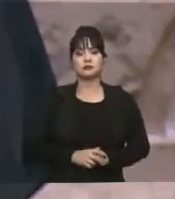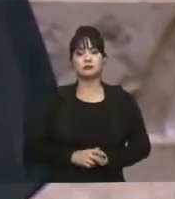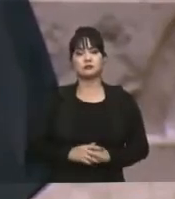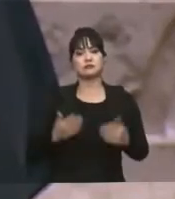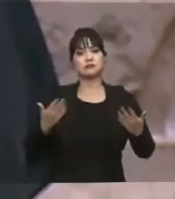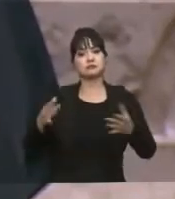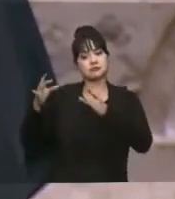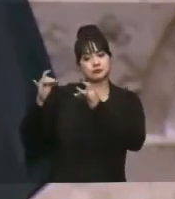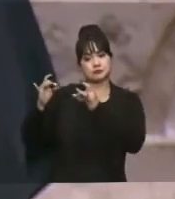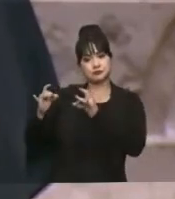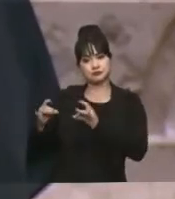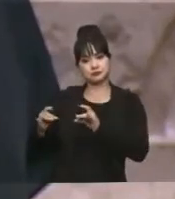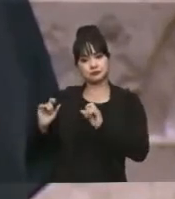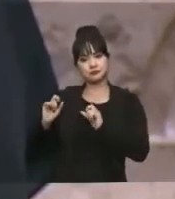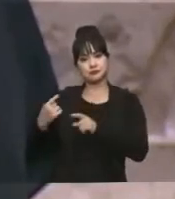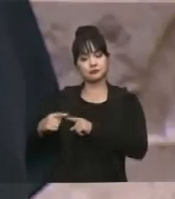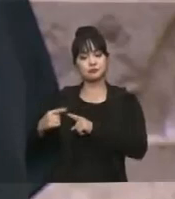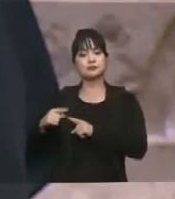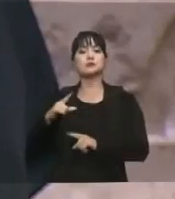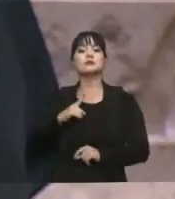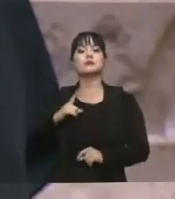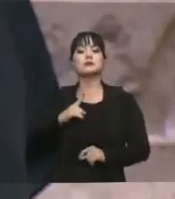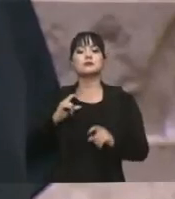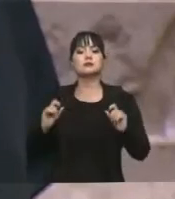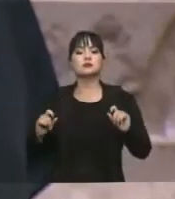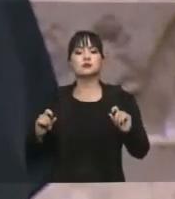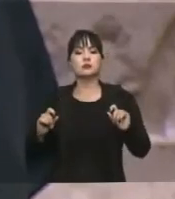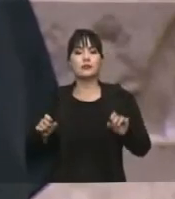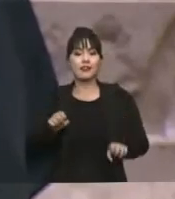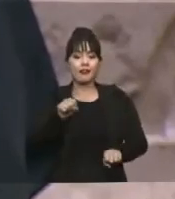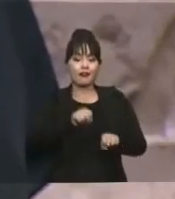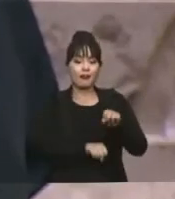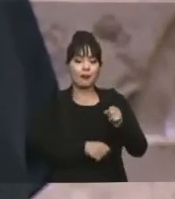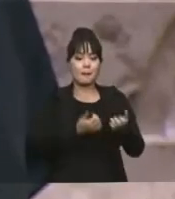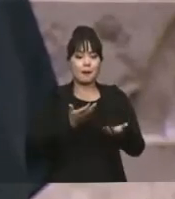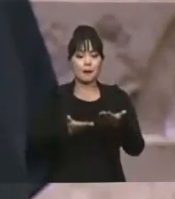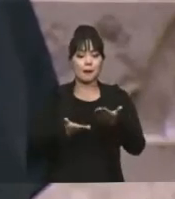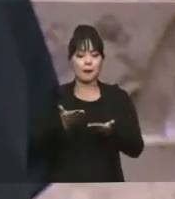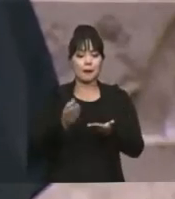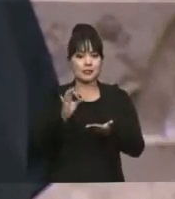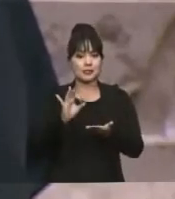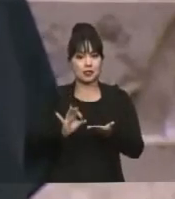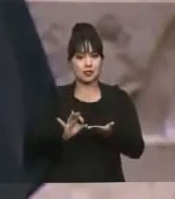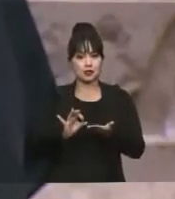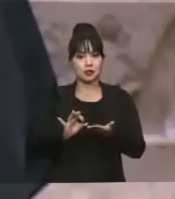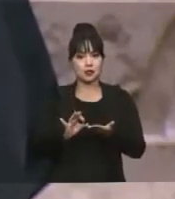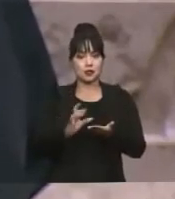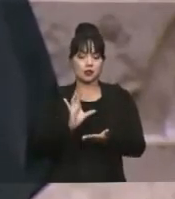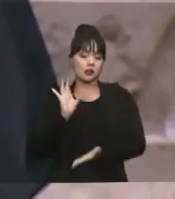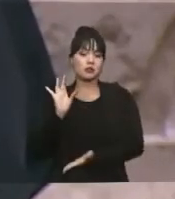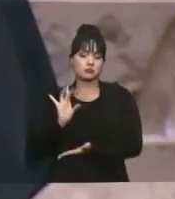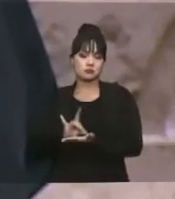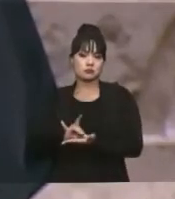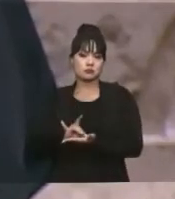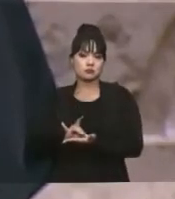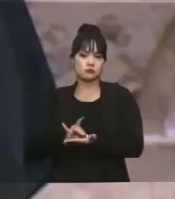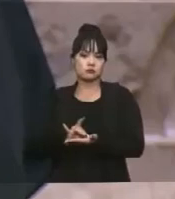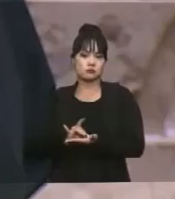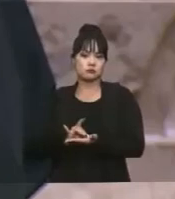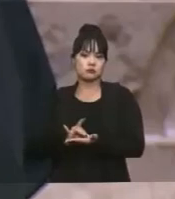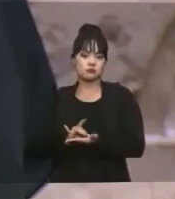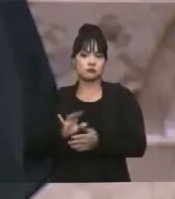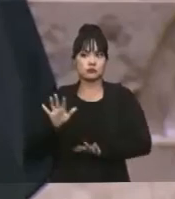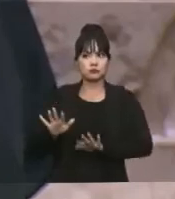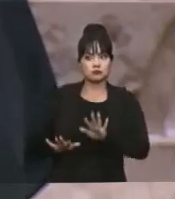e especificamente porque contém uma quebra da proporcionalidade substancial de certos